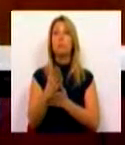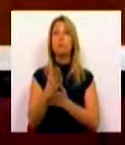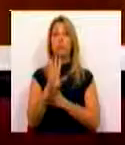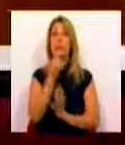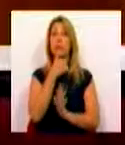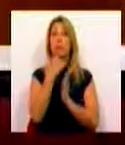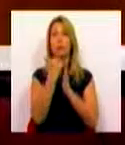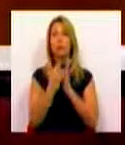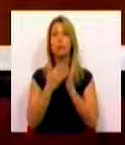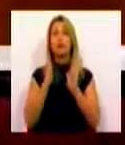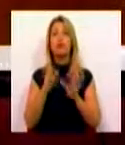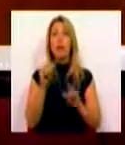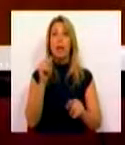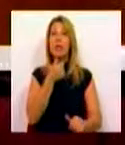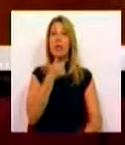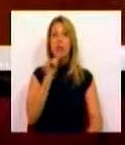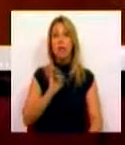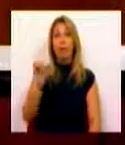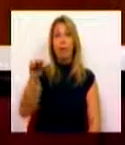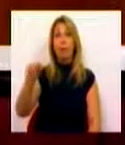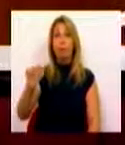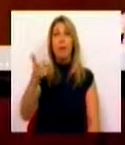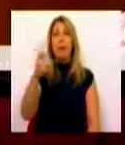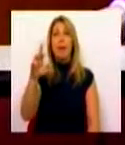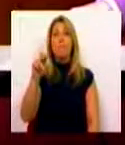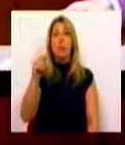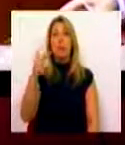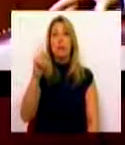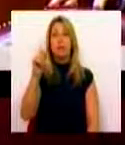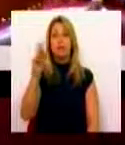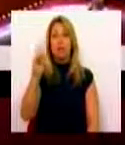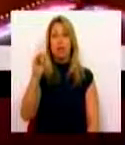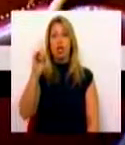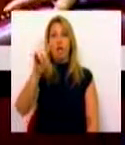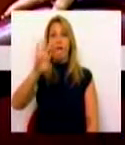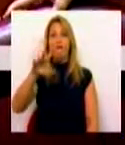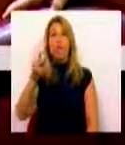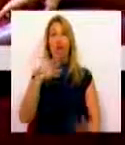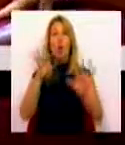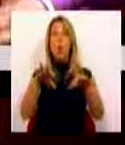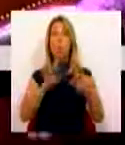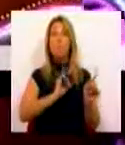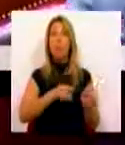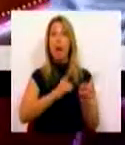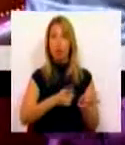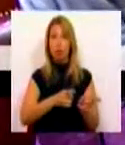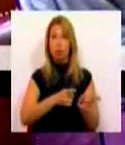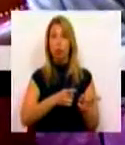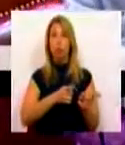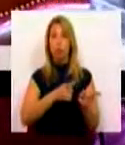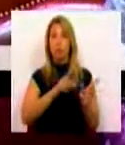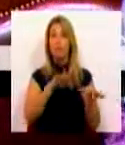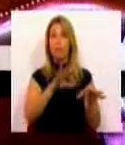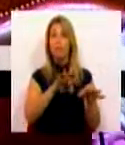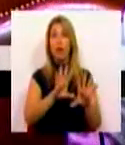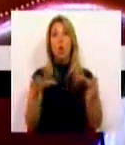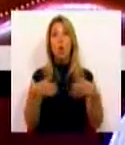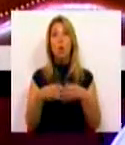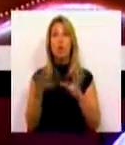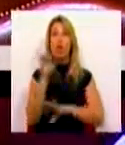em Bratislava e que deverá ser concluído em março no Conselho Europeu de